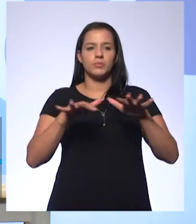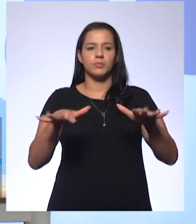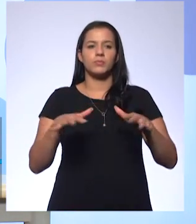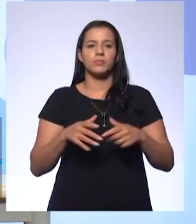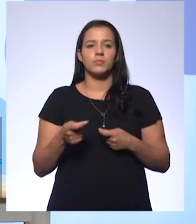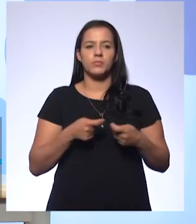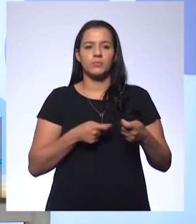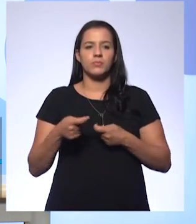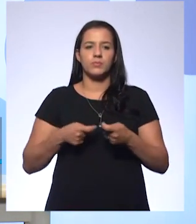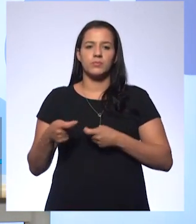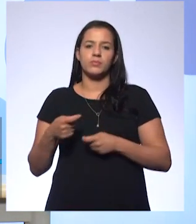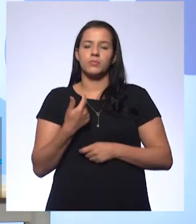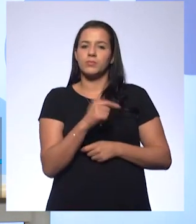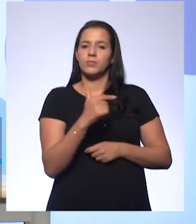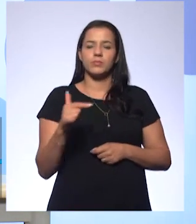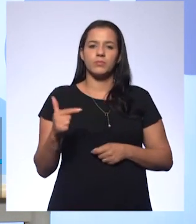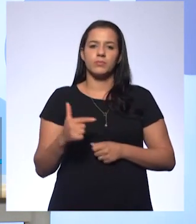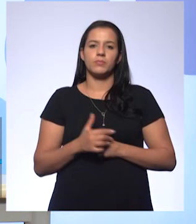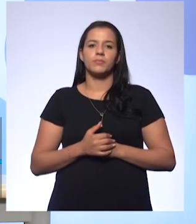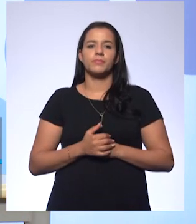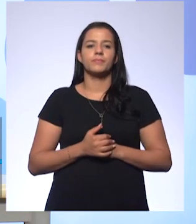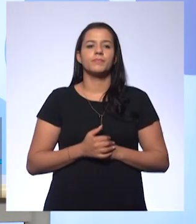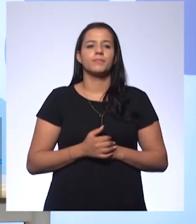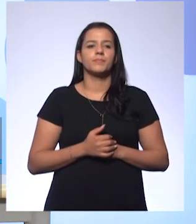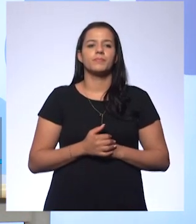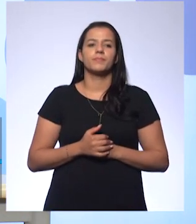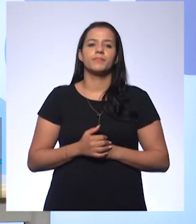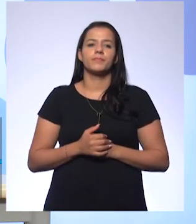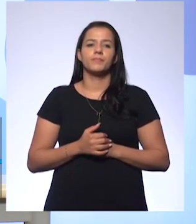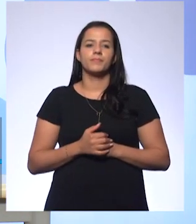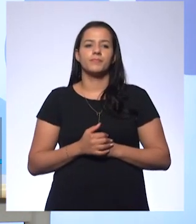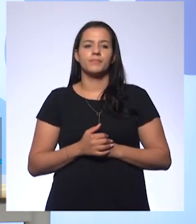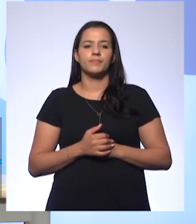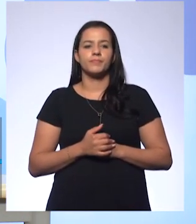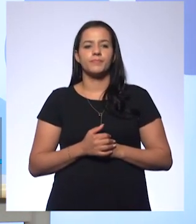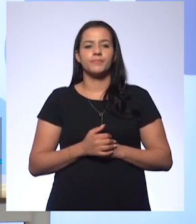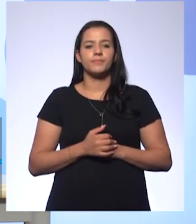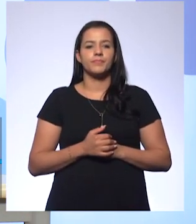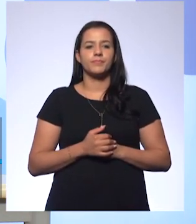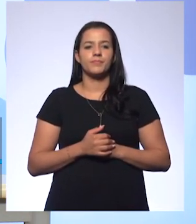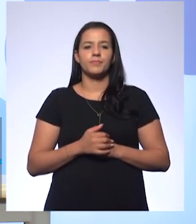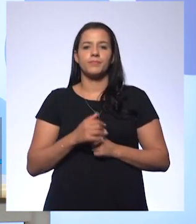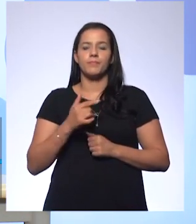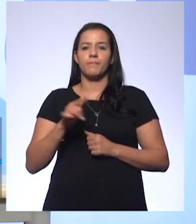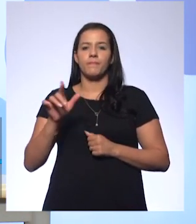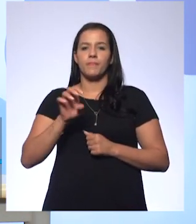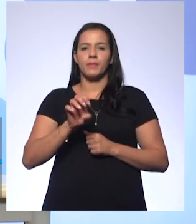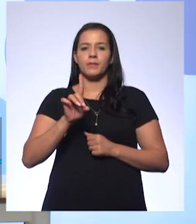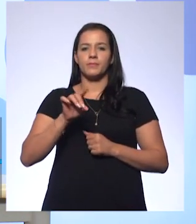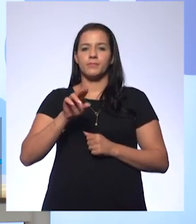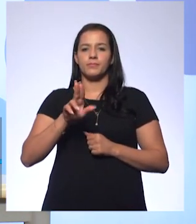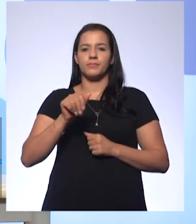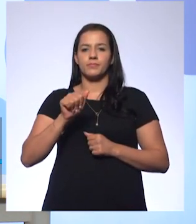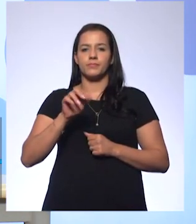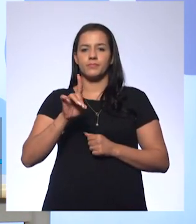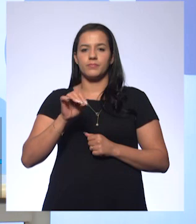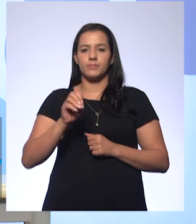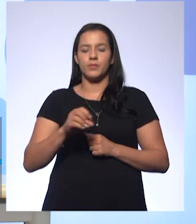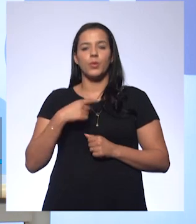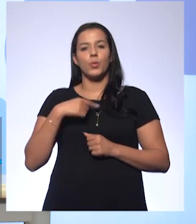sugestão da professora Elise Rios. Por que não usar o diagrama de Pauling